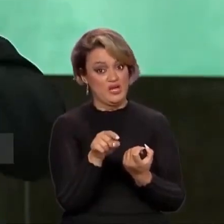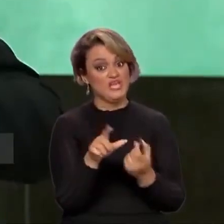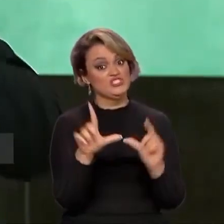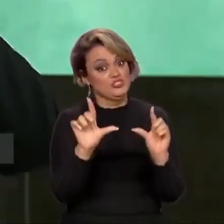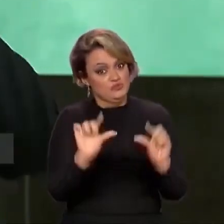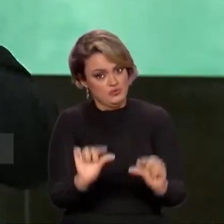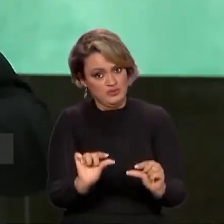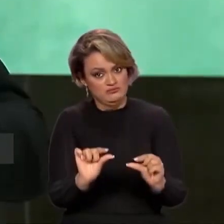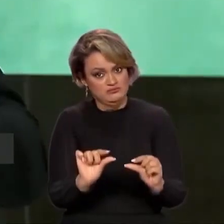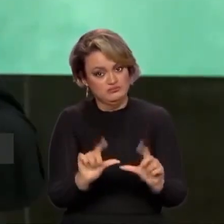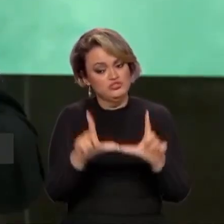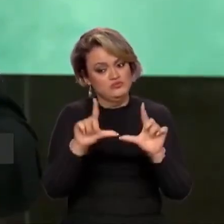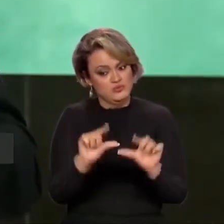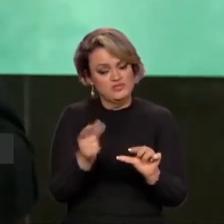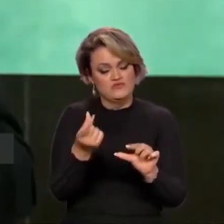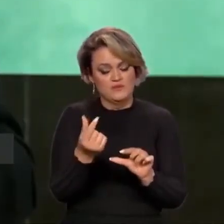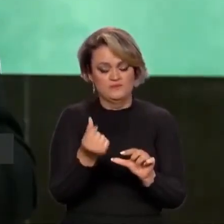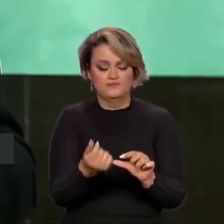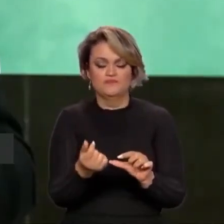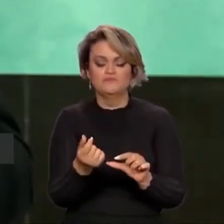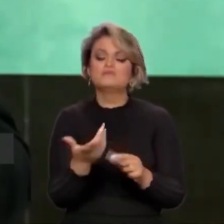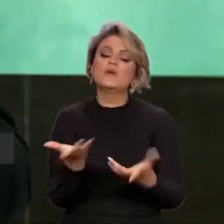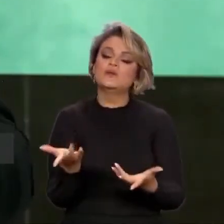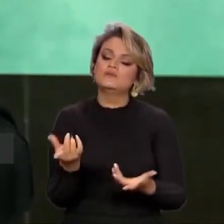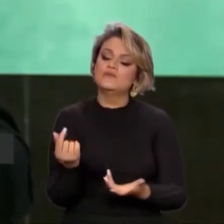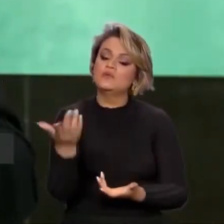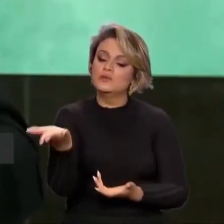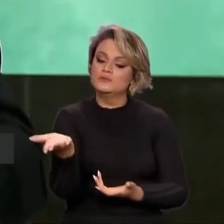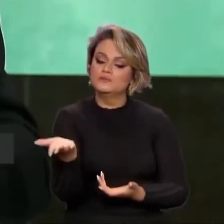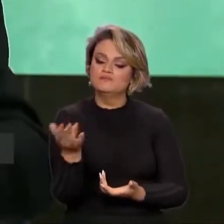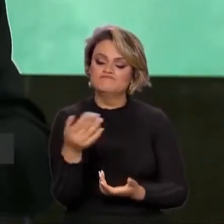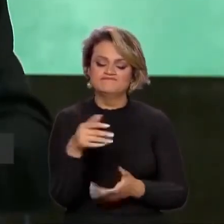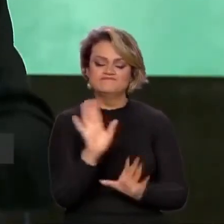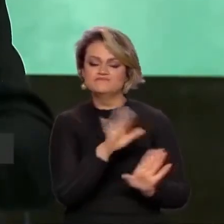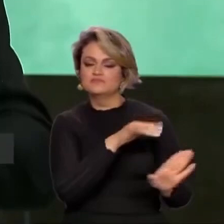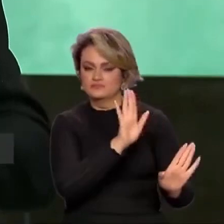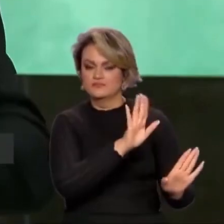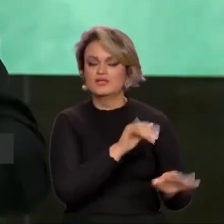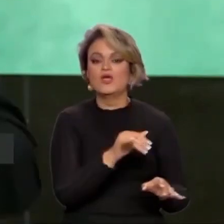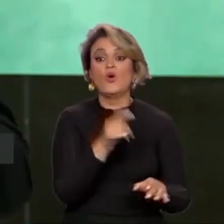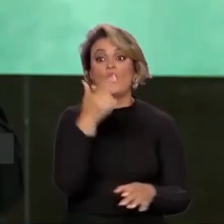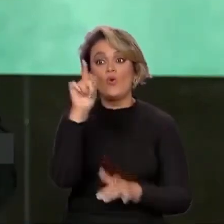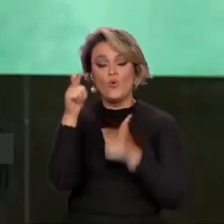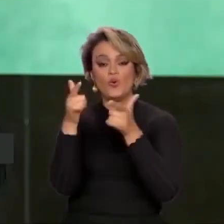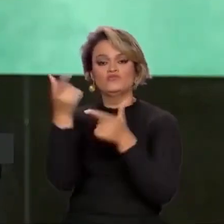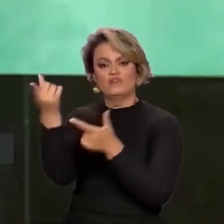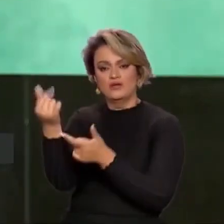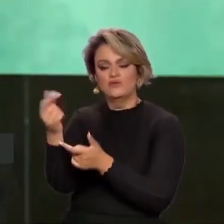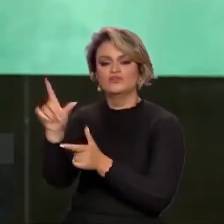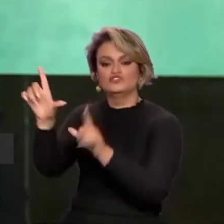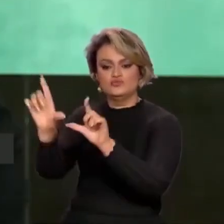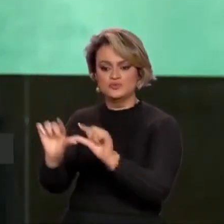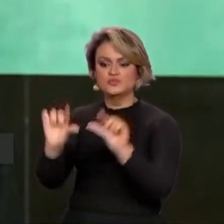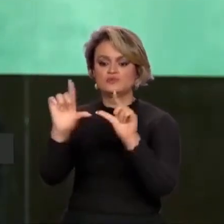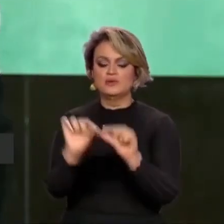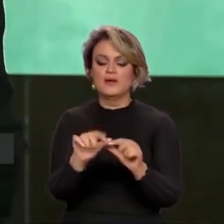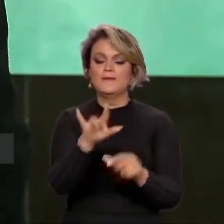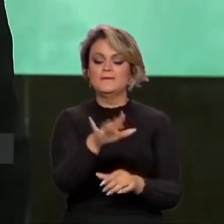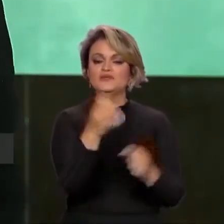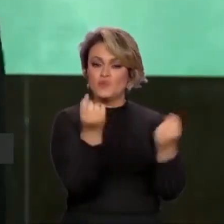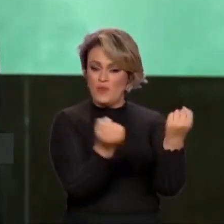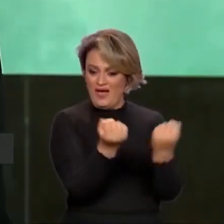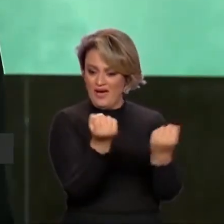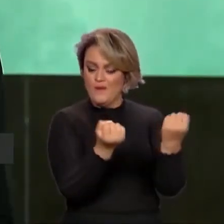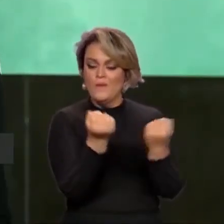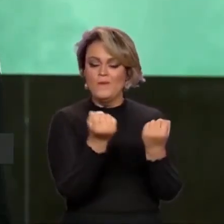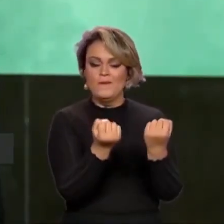reduzir esse valor. Mas os outros também serão reduzidos. Mas o carro,